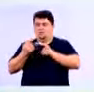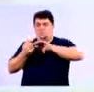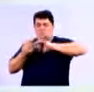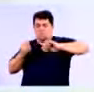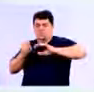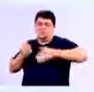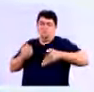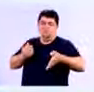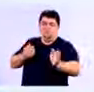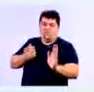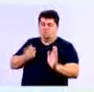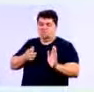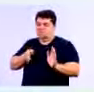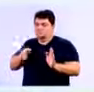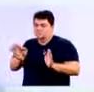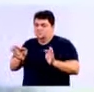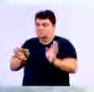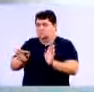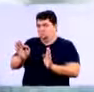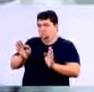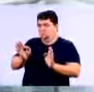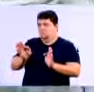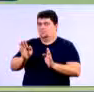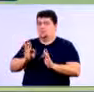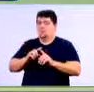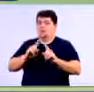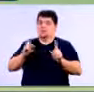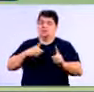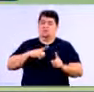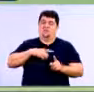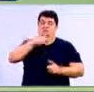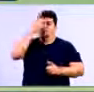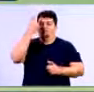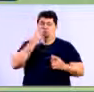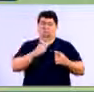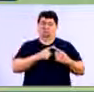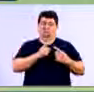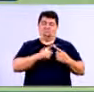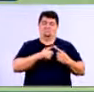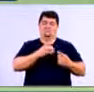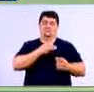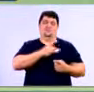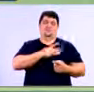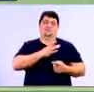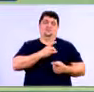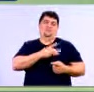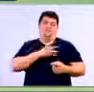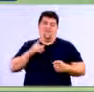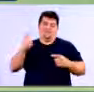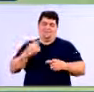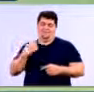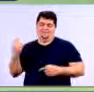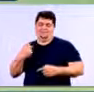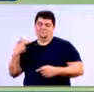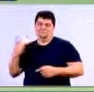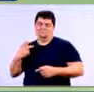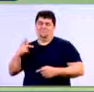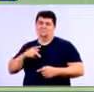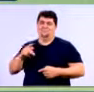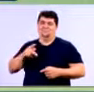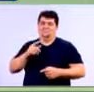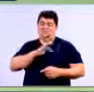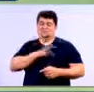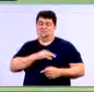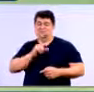numa renda variável, né, onde corre esse risco. E já o conservador, que somos nós, professores, que ganhamos